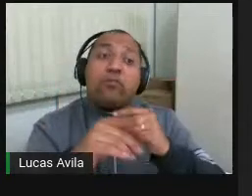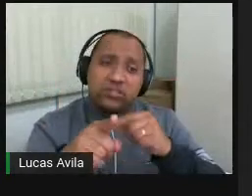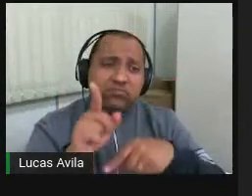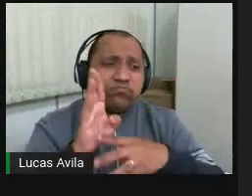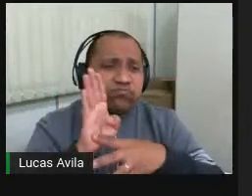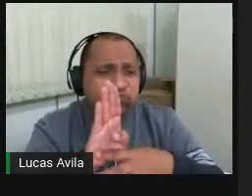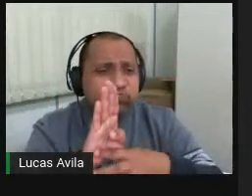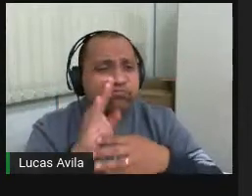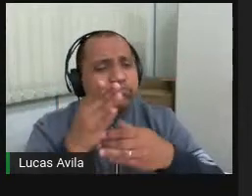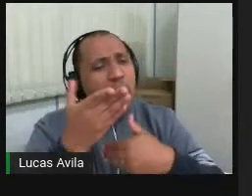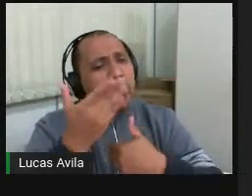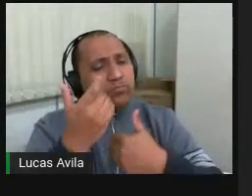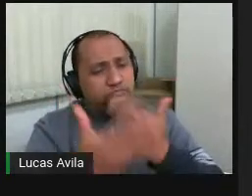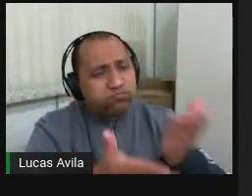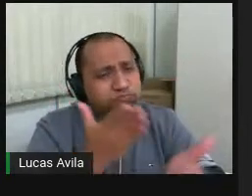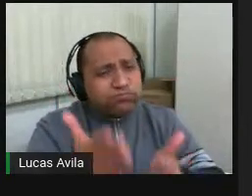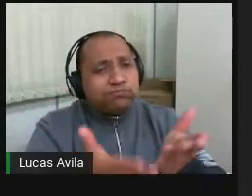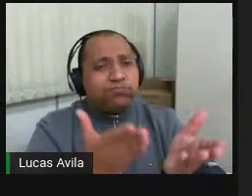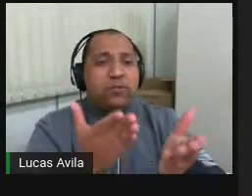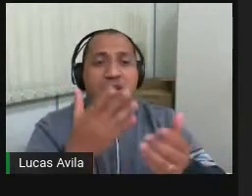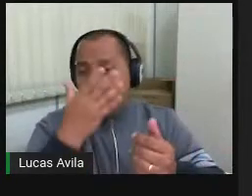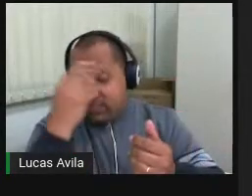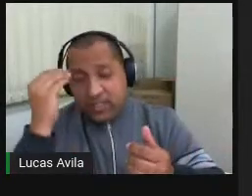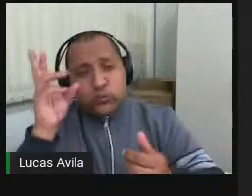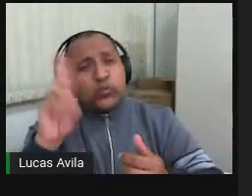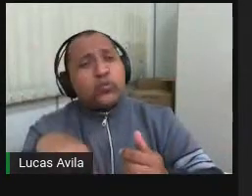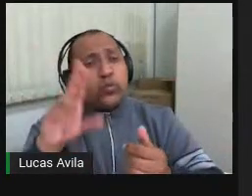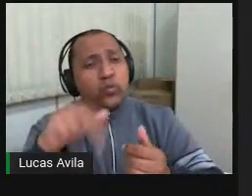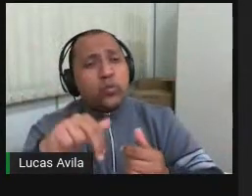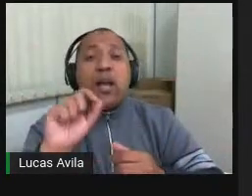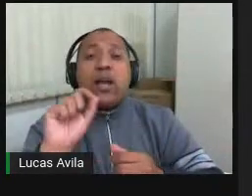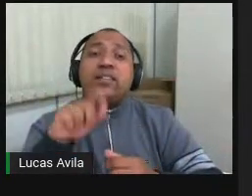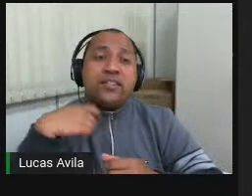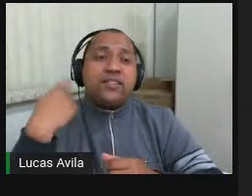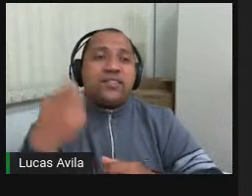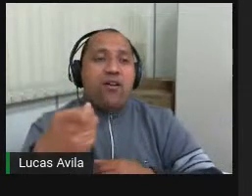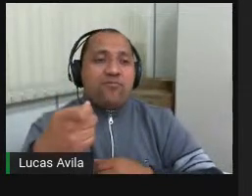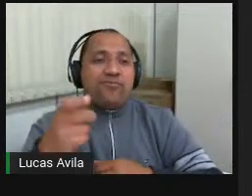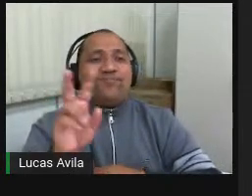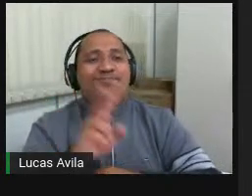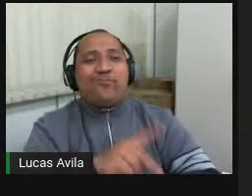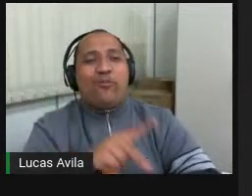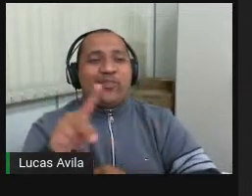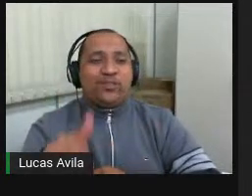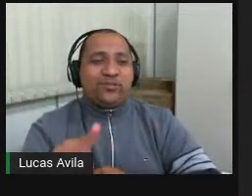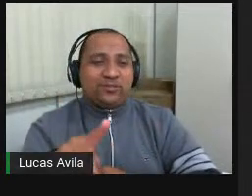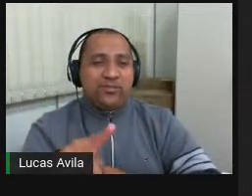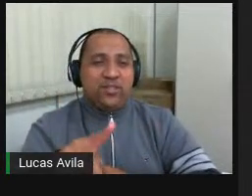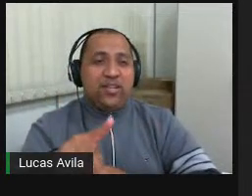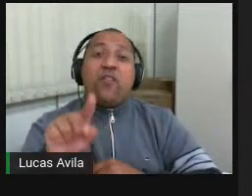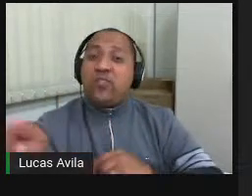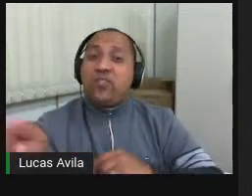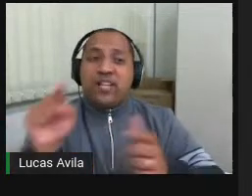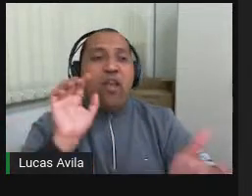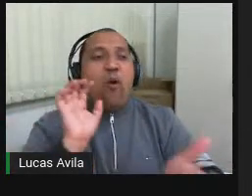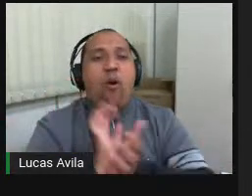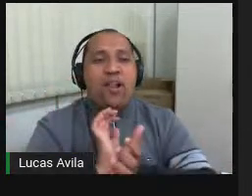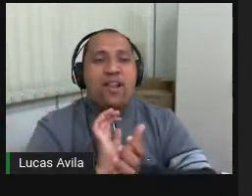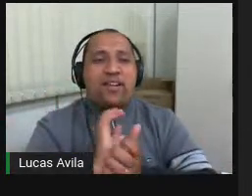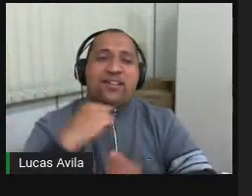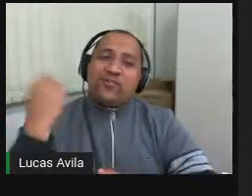situação, mas nunca esqueçam que vocês são professores. Vocês, a partir de hoje, são nossos colegas. E o mais